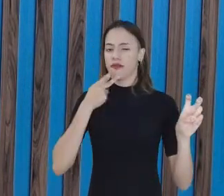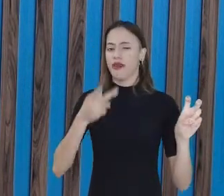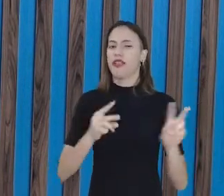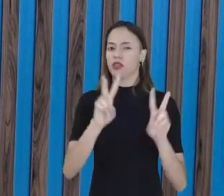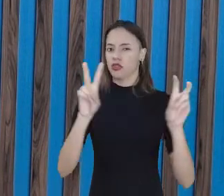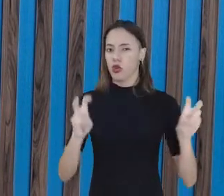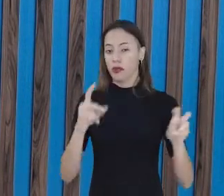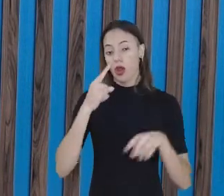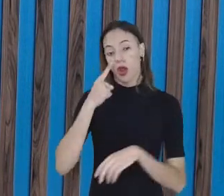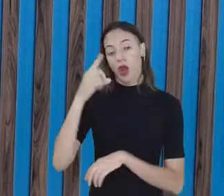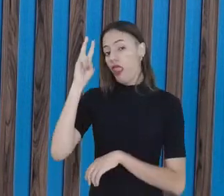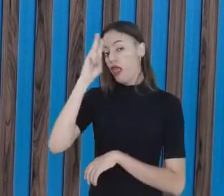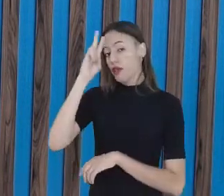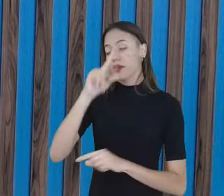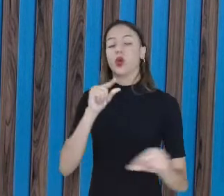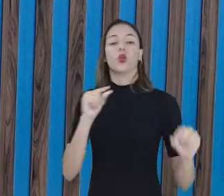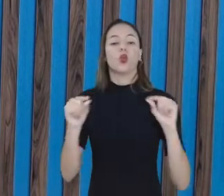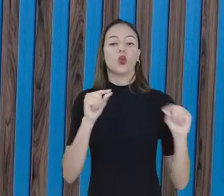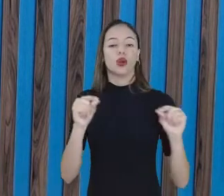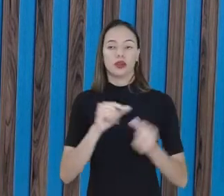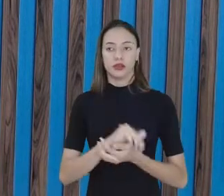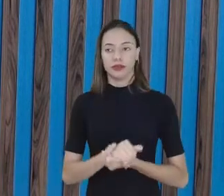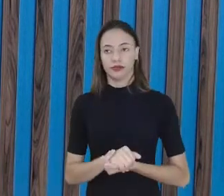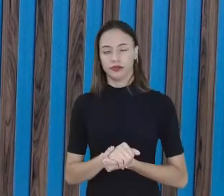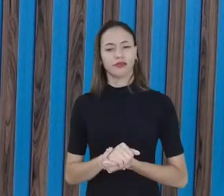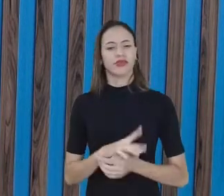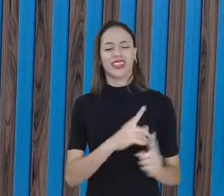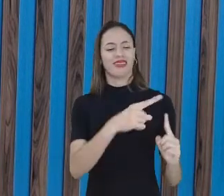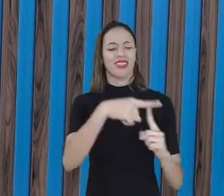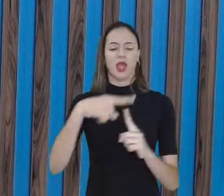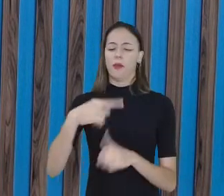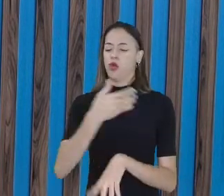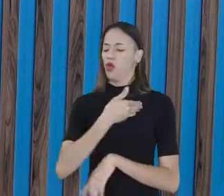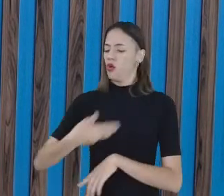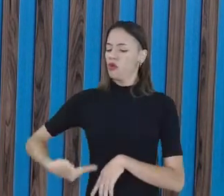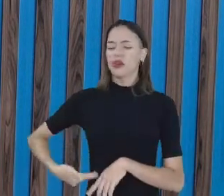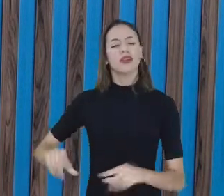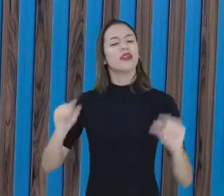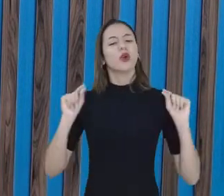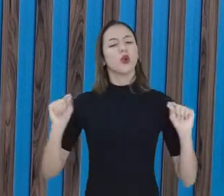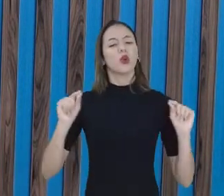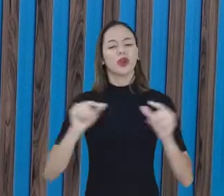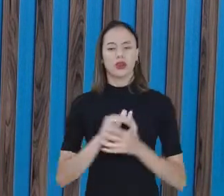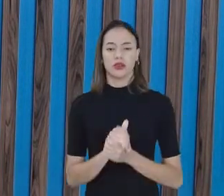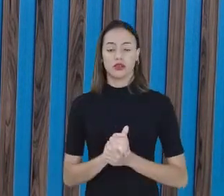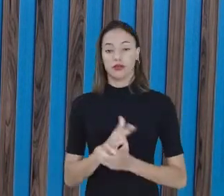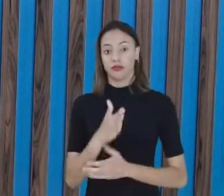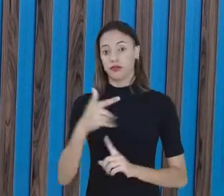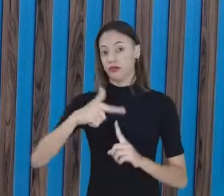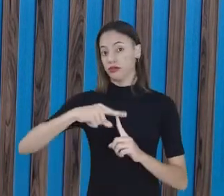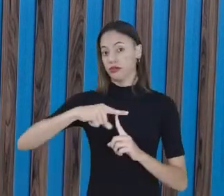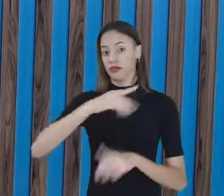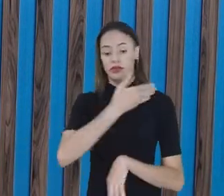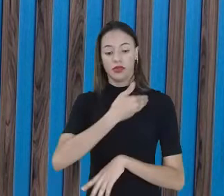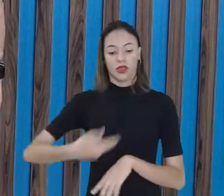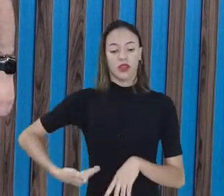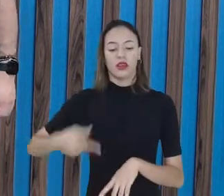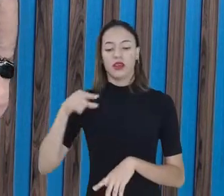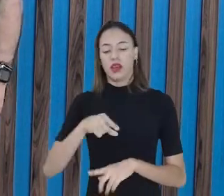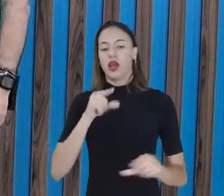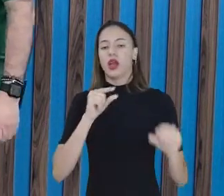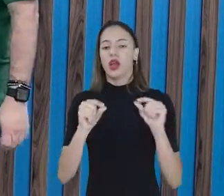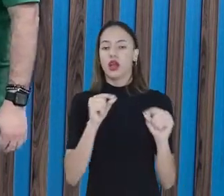lembrar que o que são formas de governo, Então as formas de governo, elas são o quê? Os modos